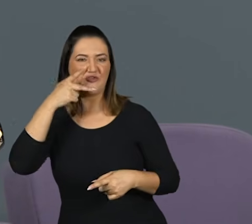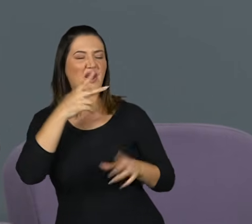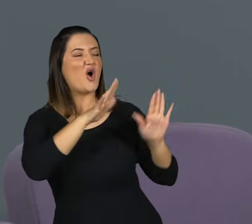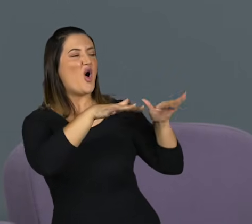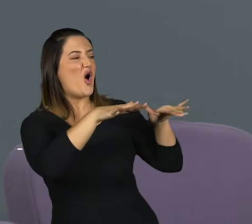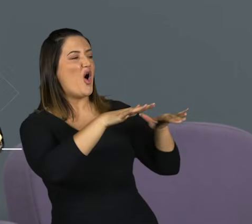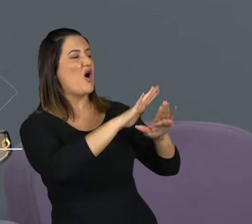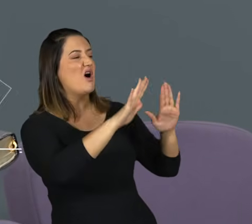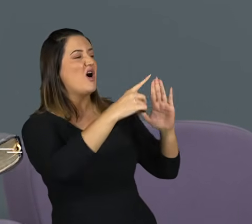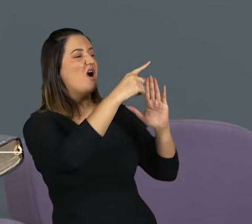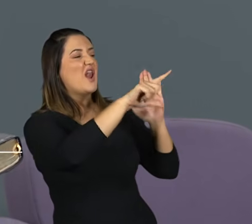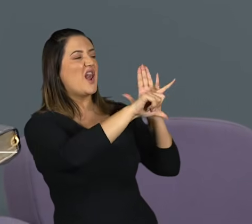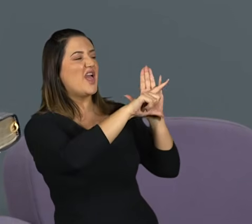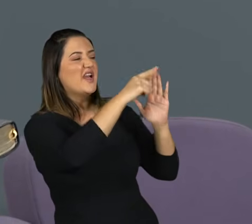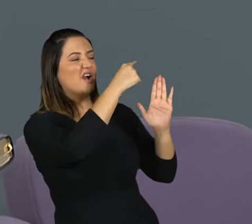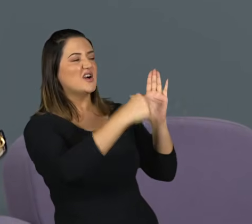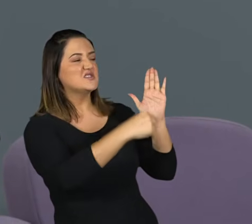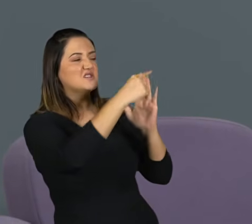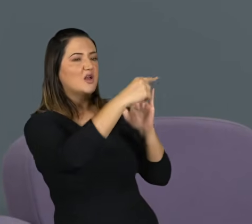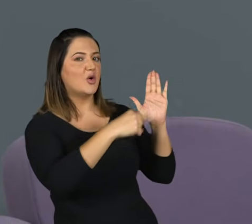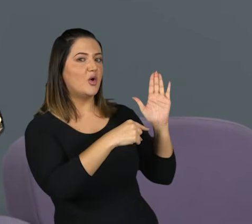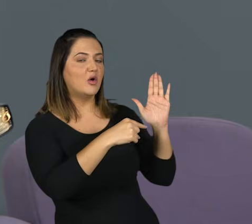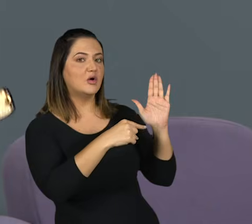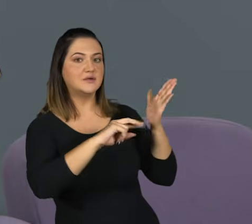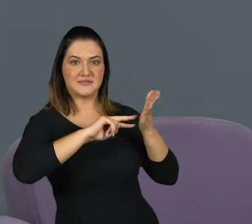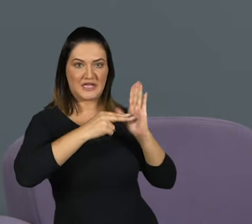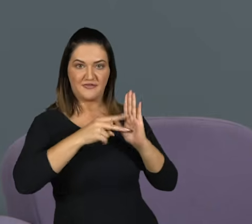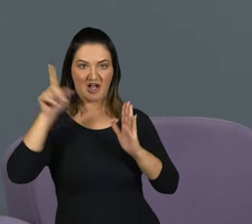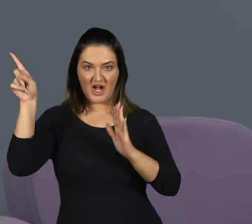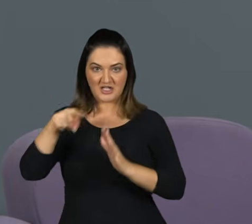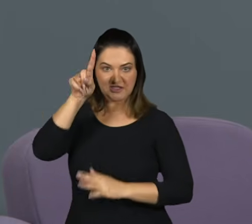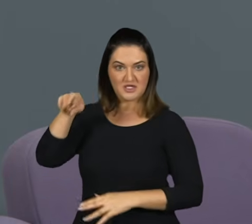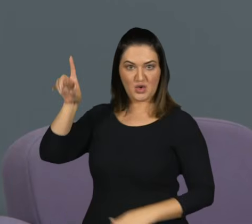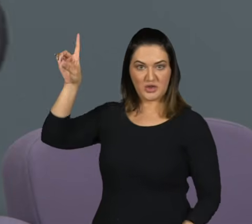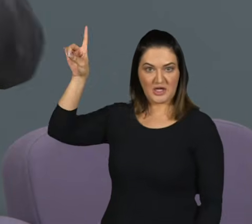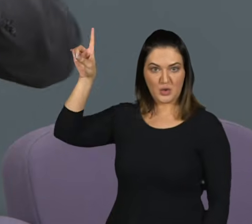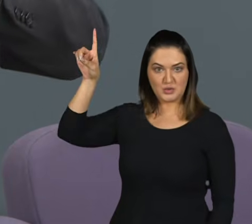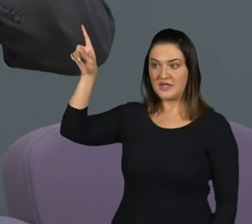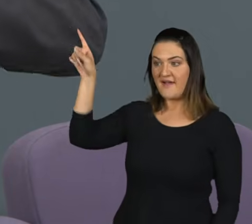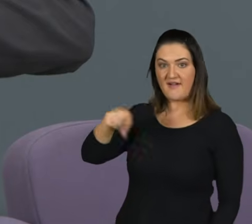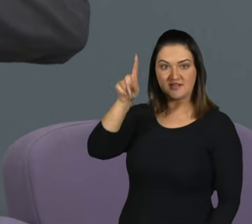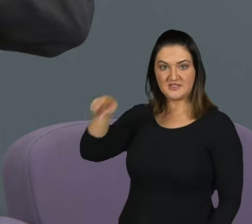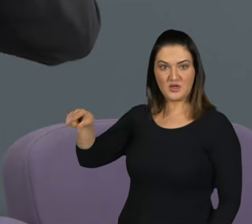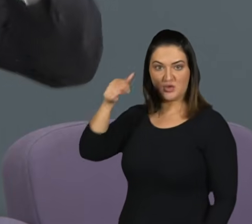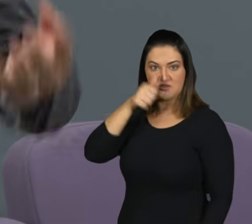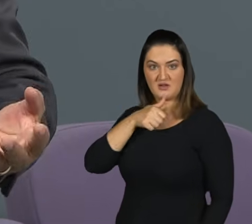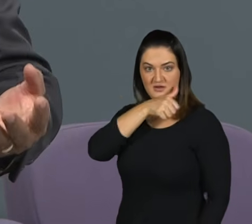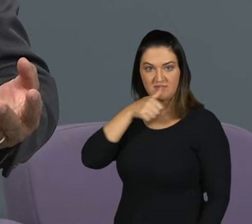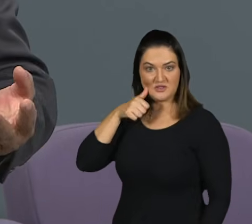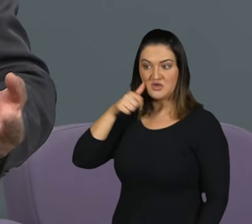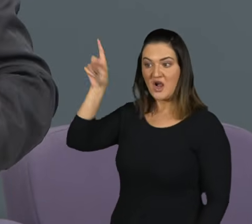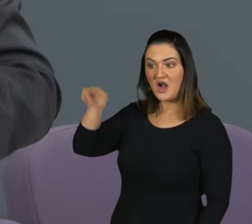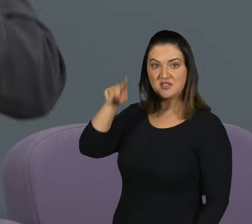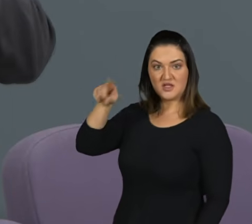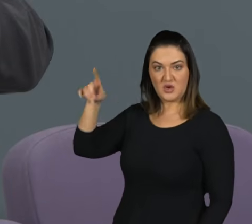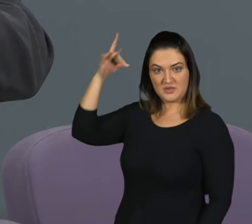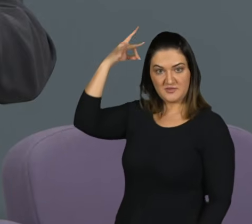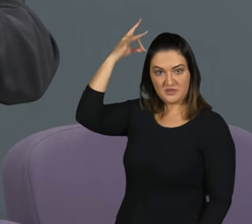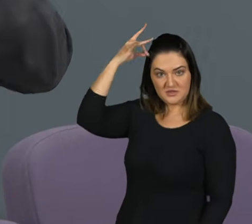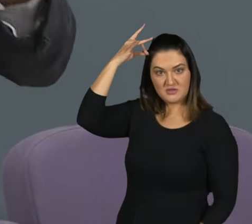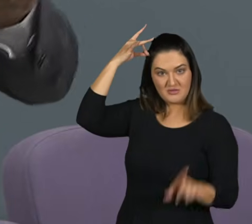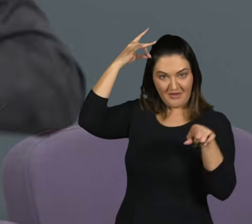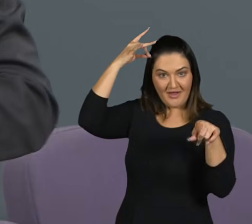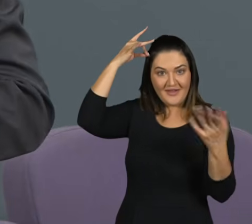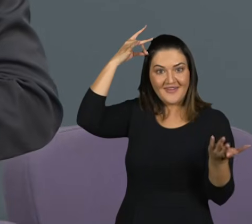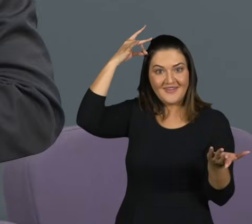é praticamente meio caminho andado para que as pessoas envolvidas nessa transgressão pratiquem